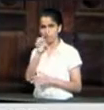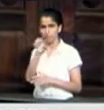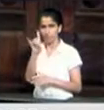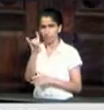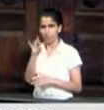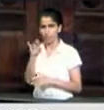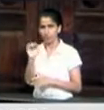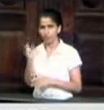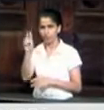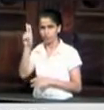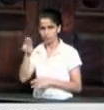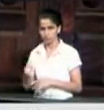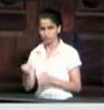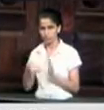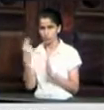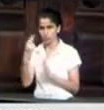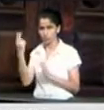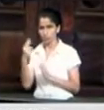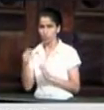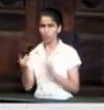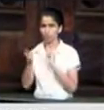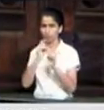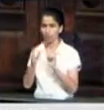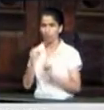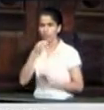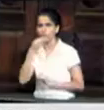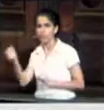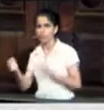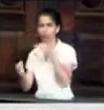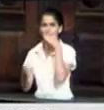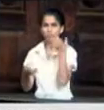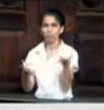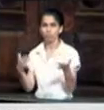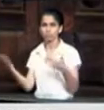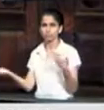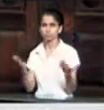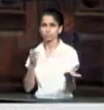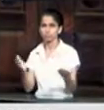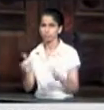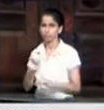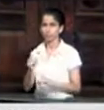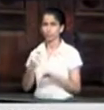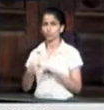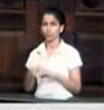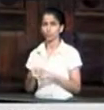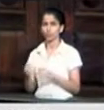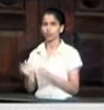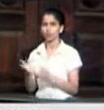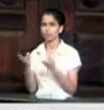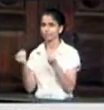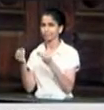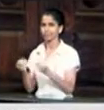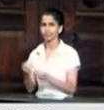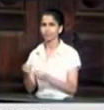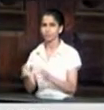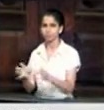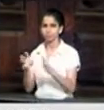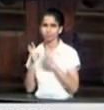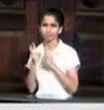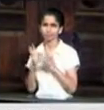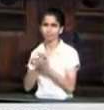de igualdade de opiniões, uma vez que a maioria não foi ouvida. O que está acontecendo é